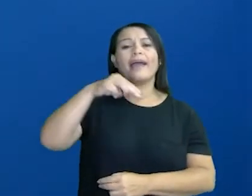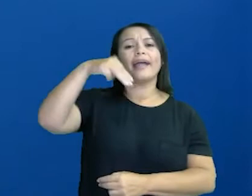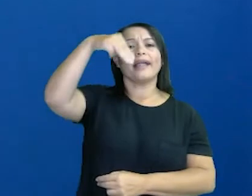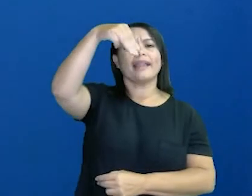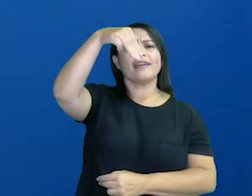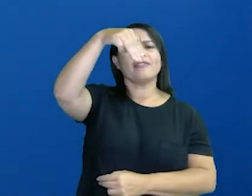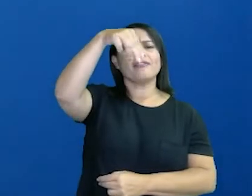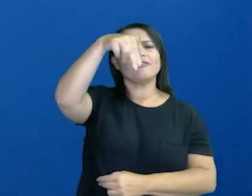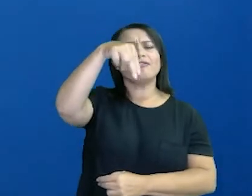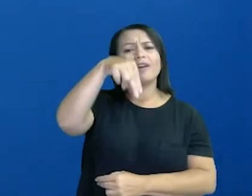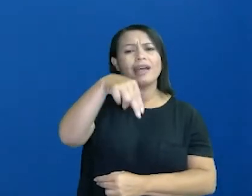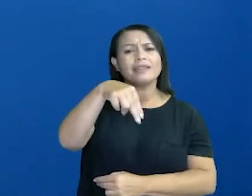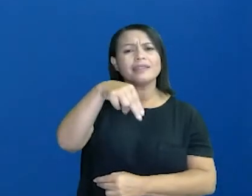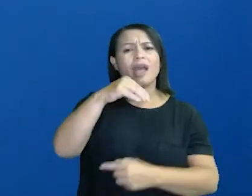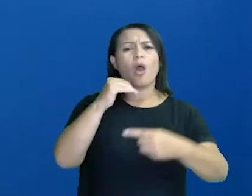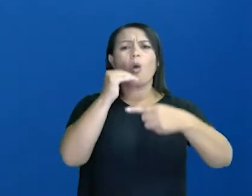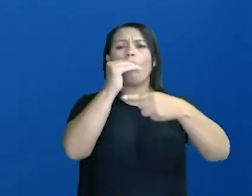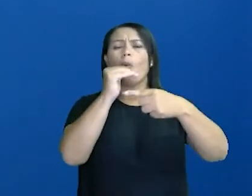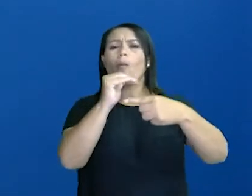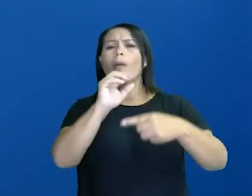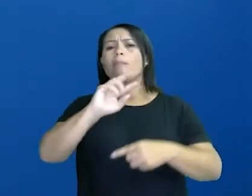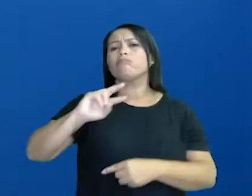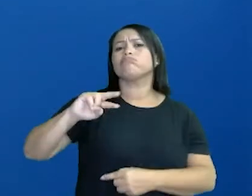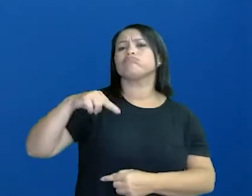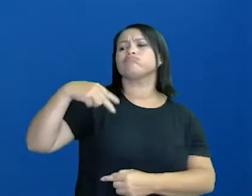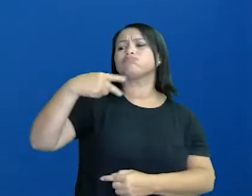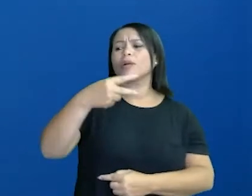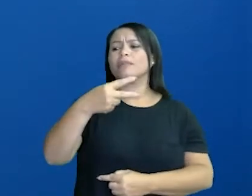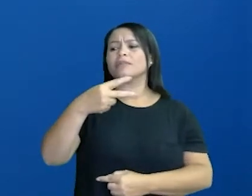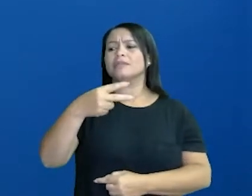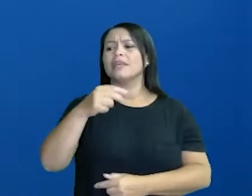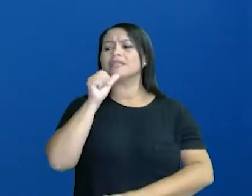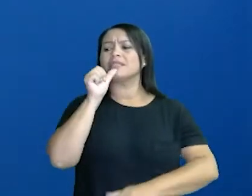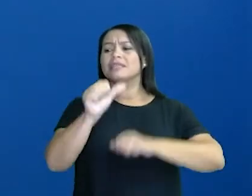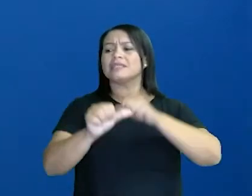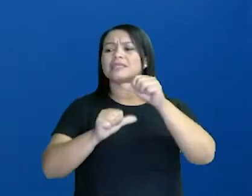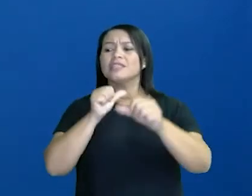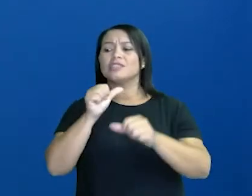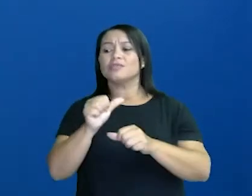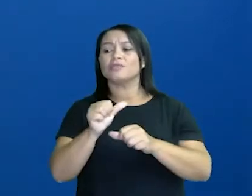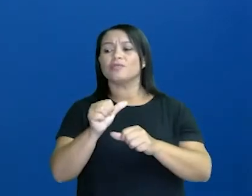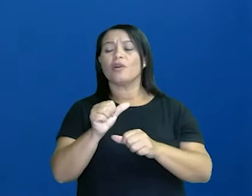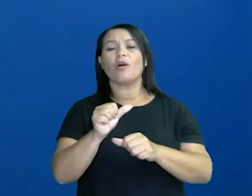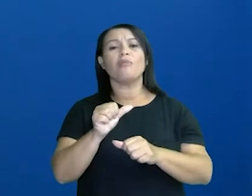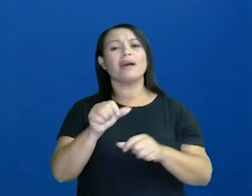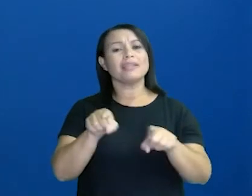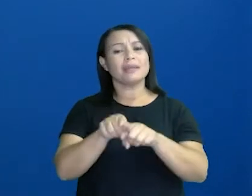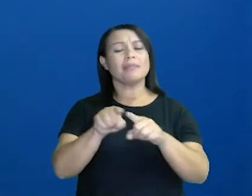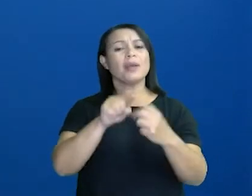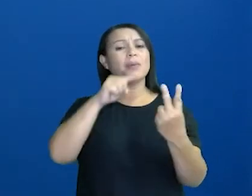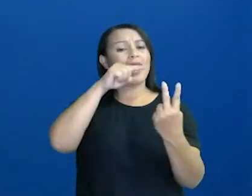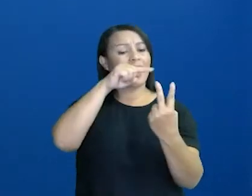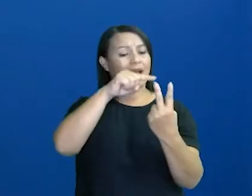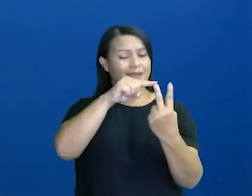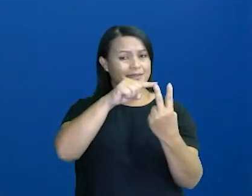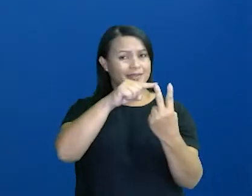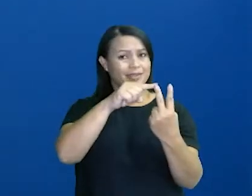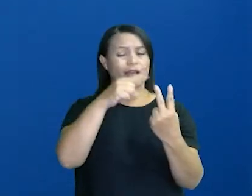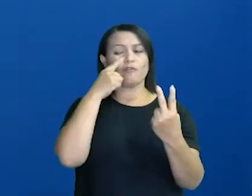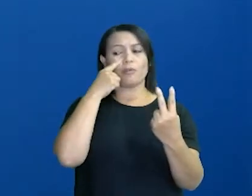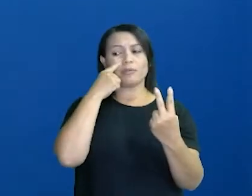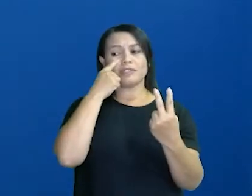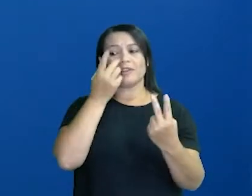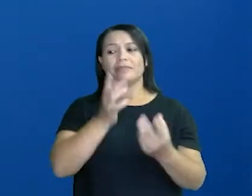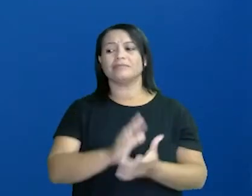potência e a gente consegue transformar ele em uma raiz quadrada tá